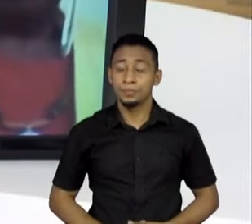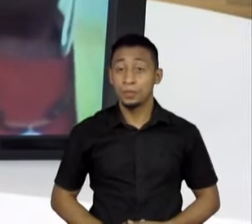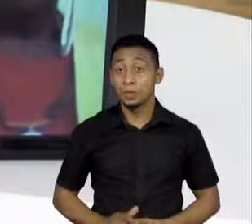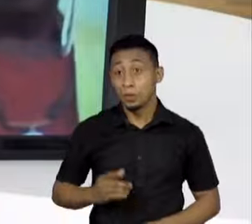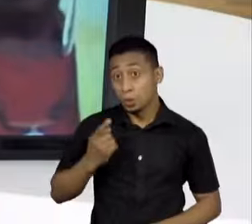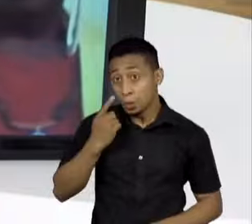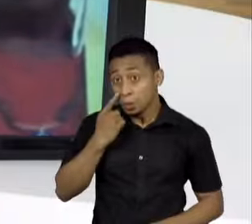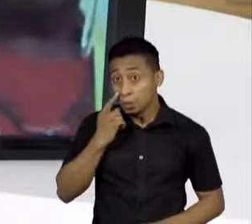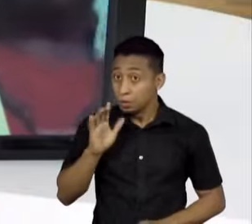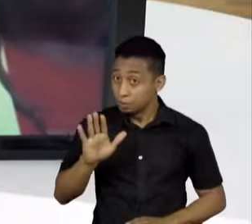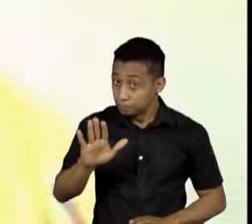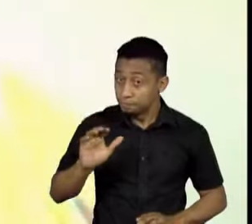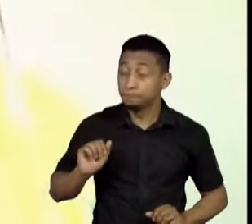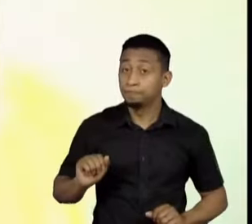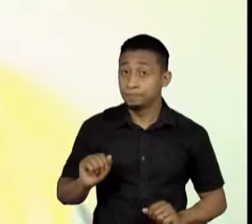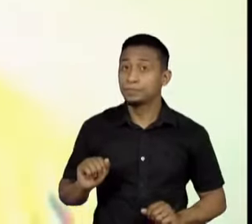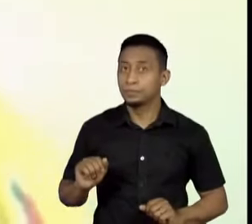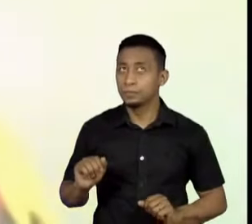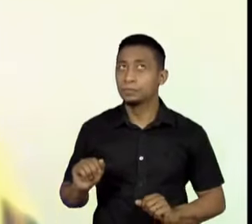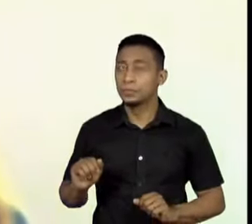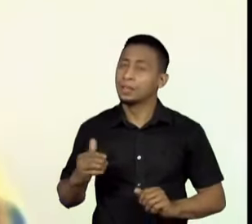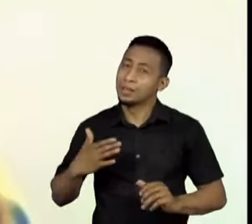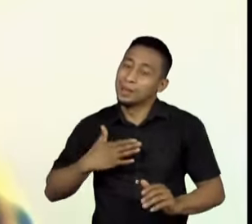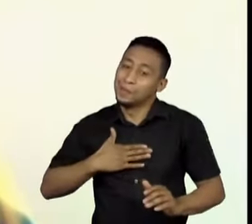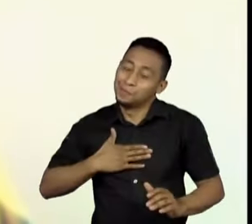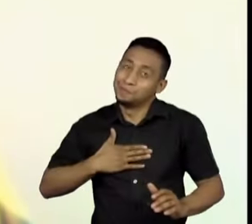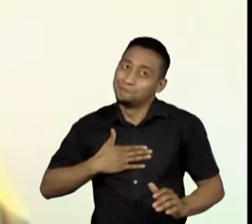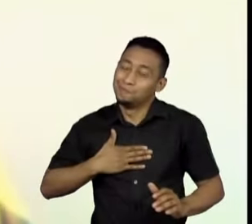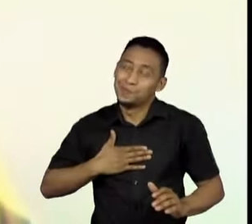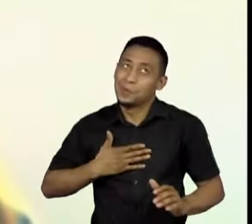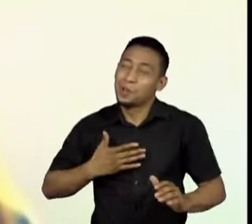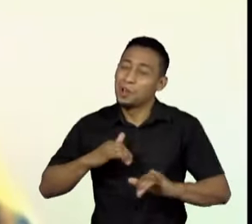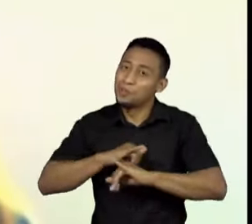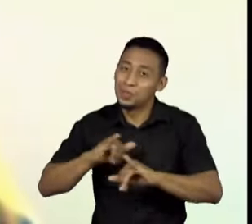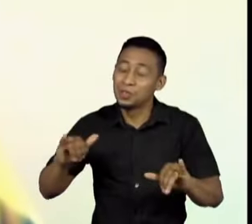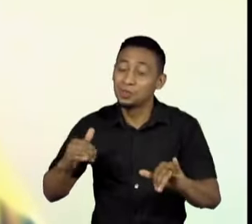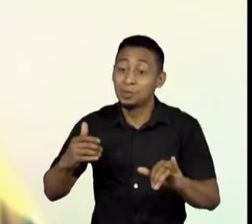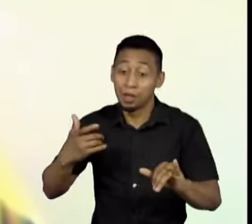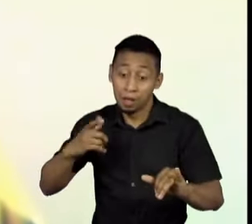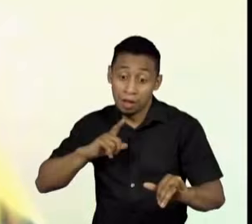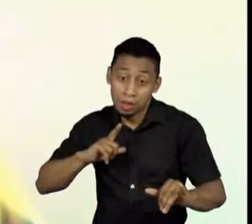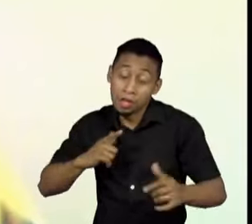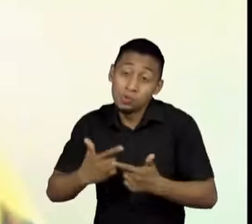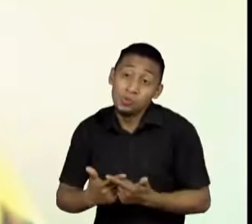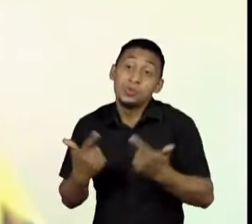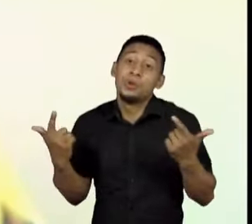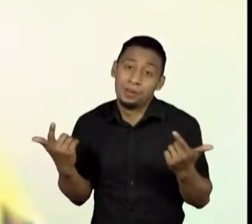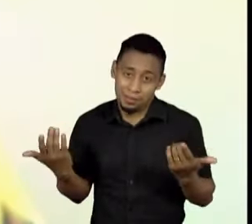Olha, eu dei muita sorte porque, na verdade,